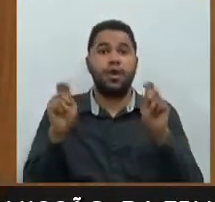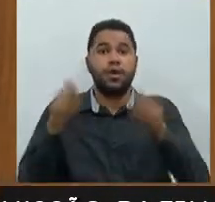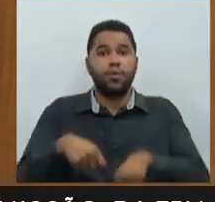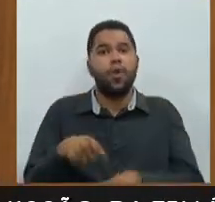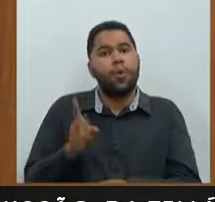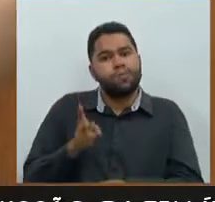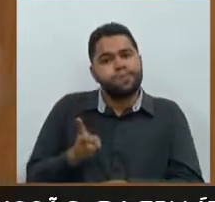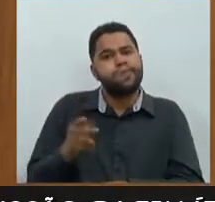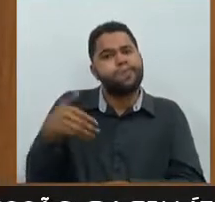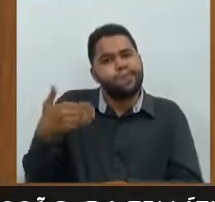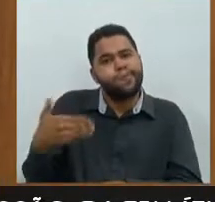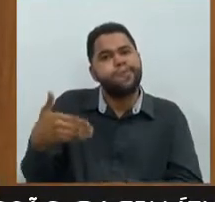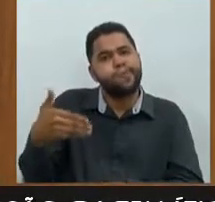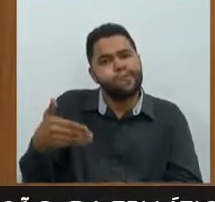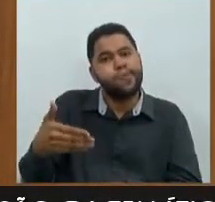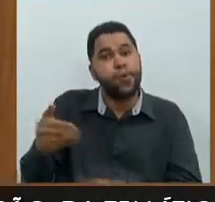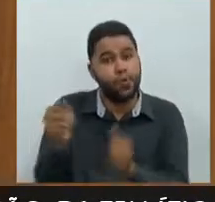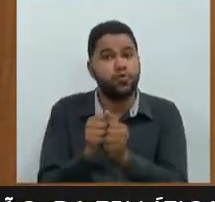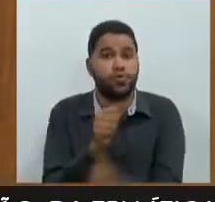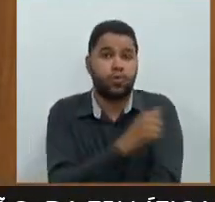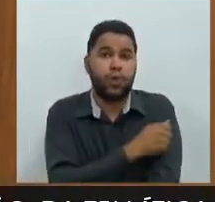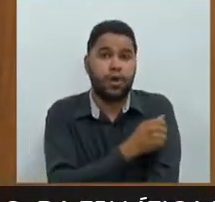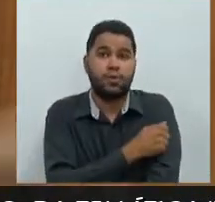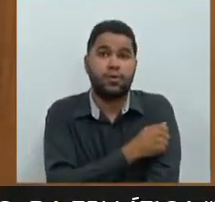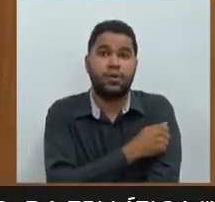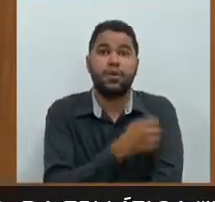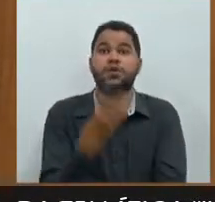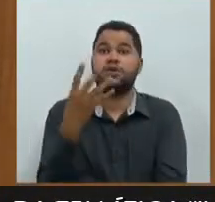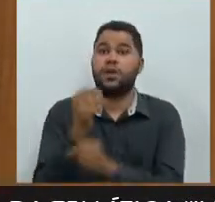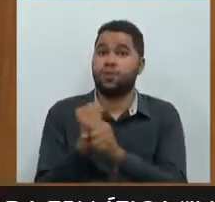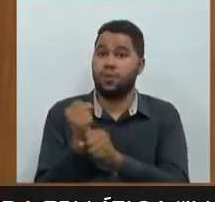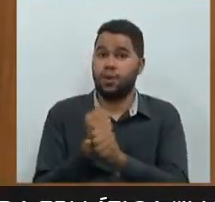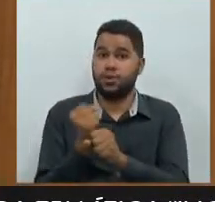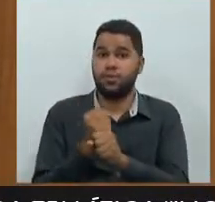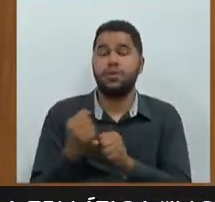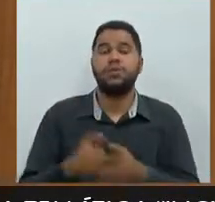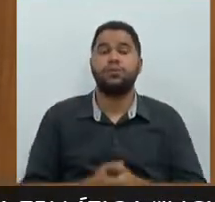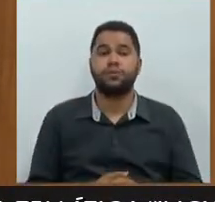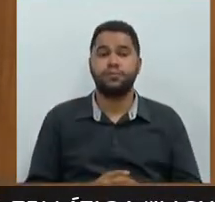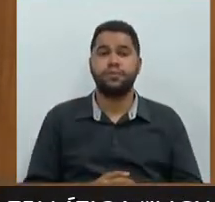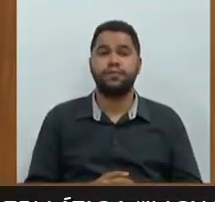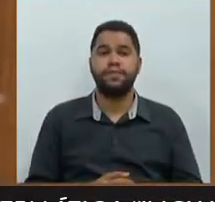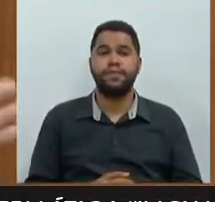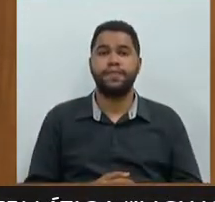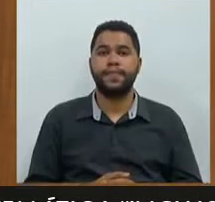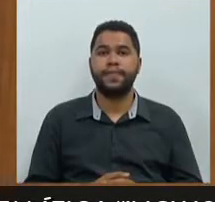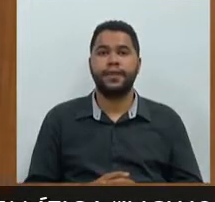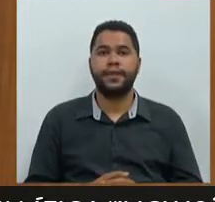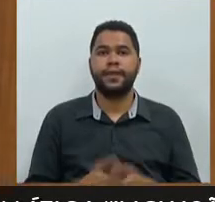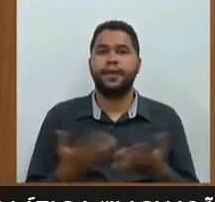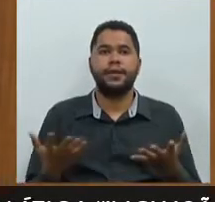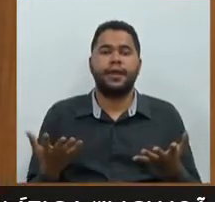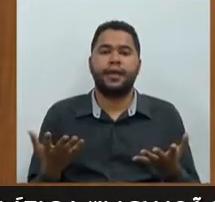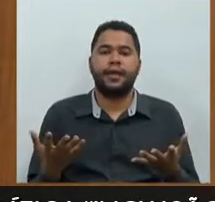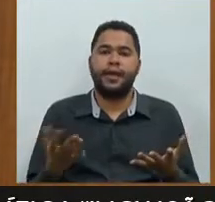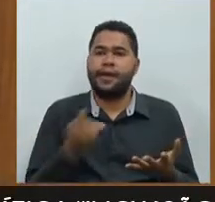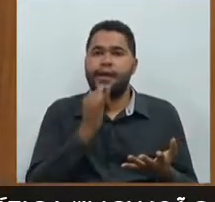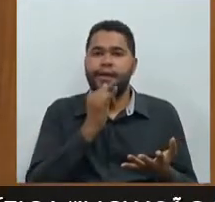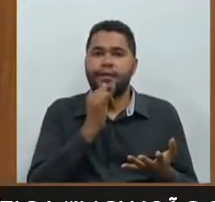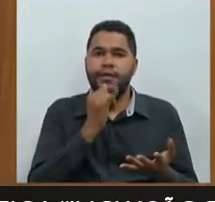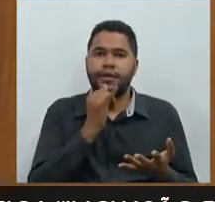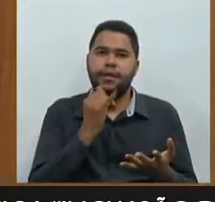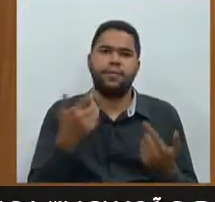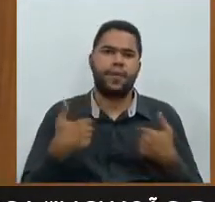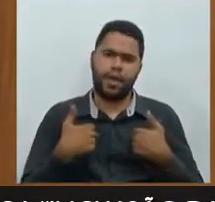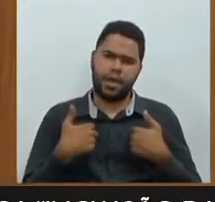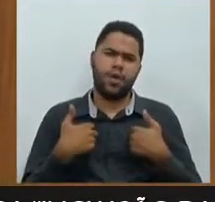possibilidade de dar essa continuidade de ensino para o meu aluno. Estou com ele há 4 anos, é inquestionável, né, a modéstia